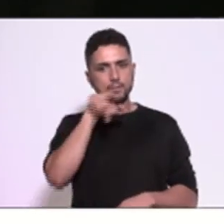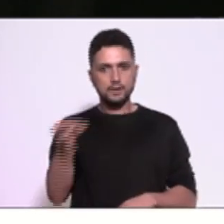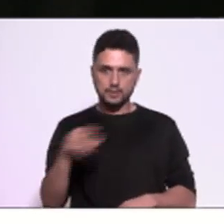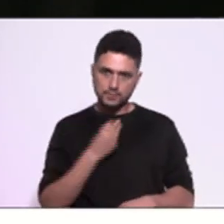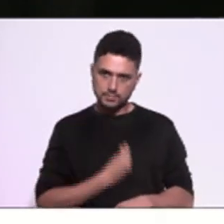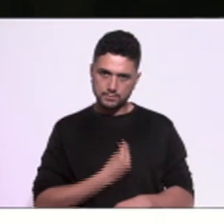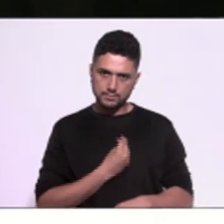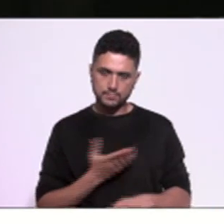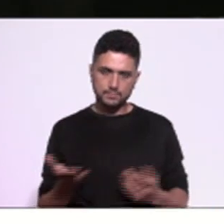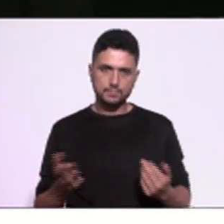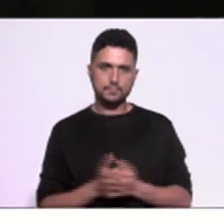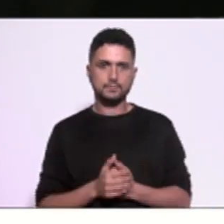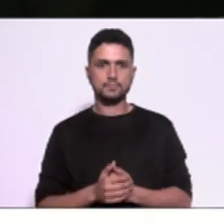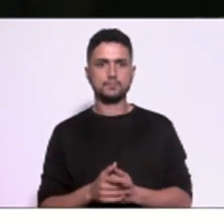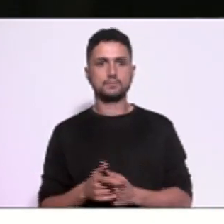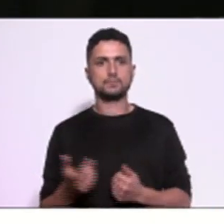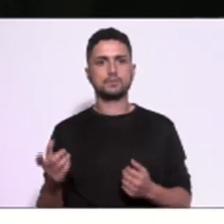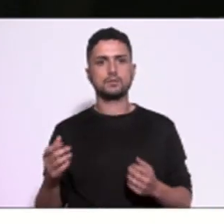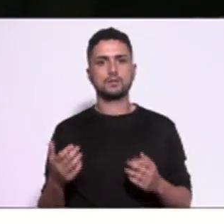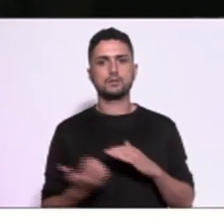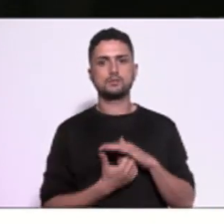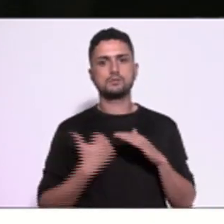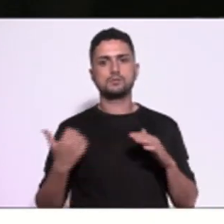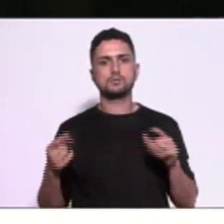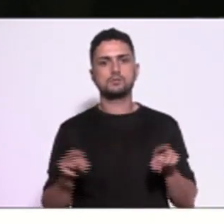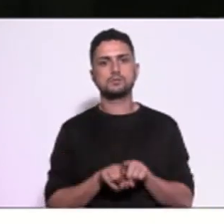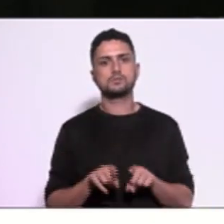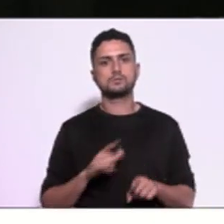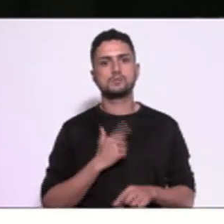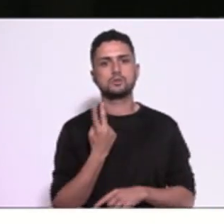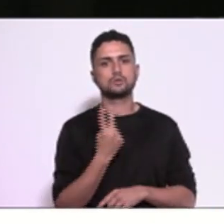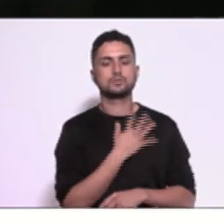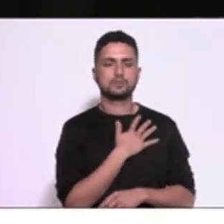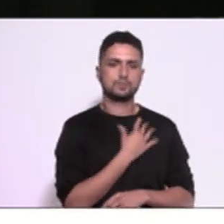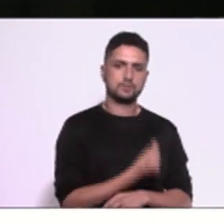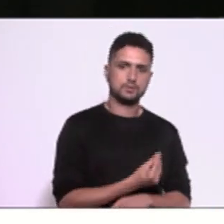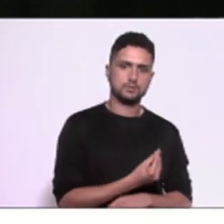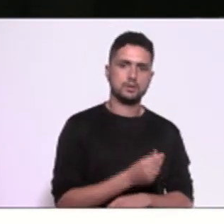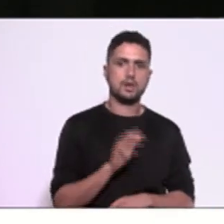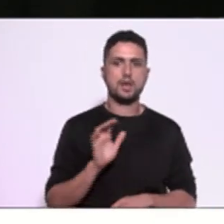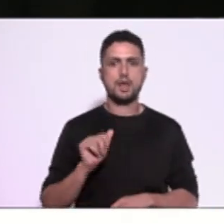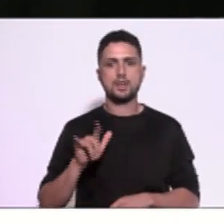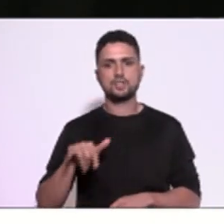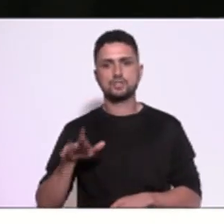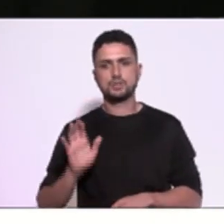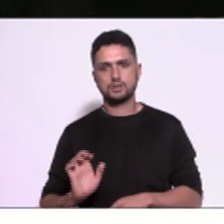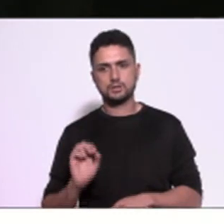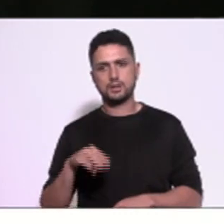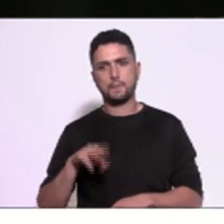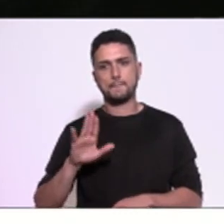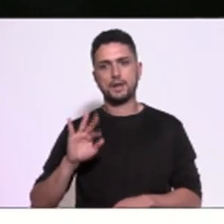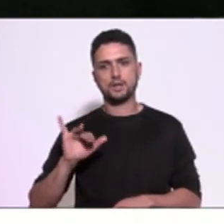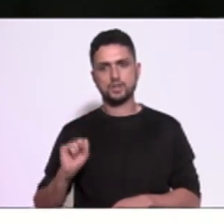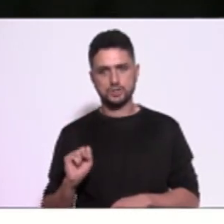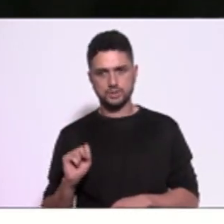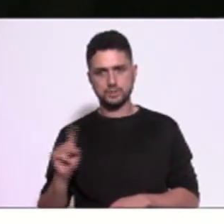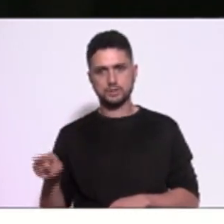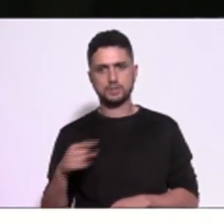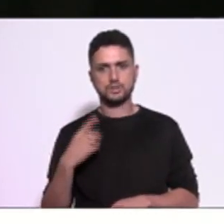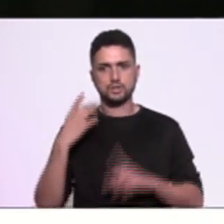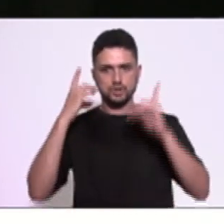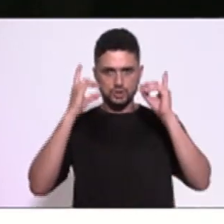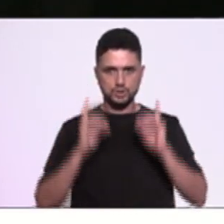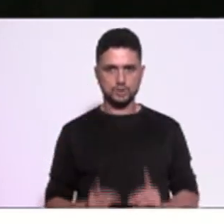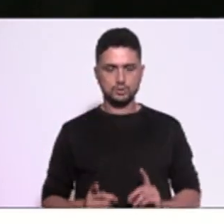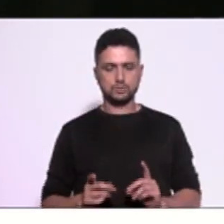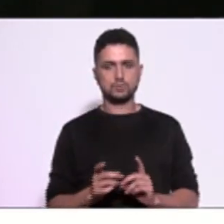presente, deste consórcio ficaram-lhe 2 filhos, Alexandre Martins, atual diretor-presidente da